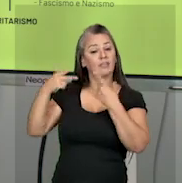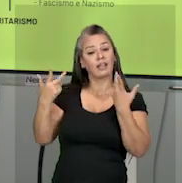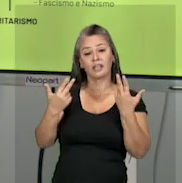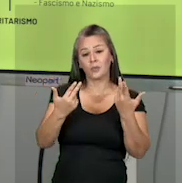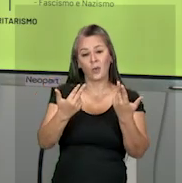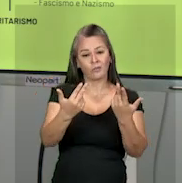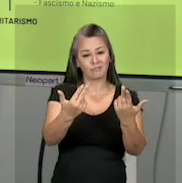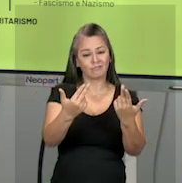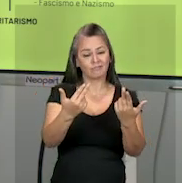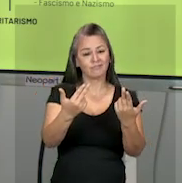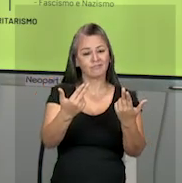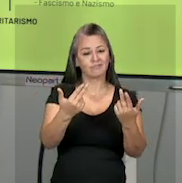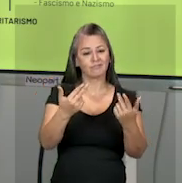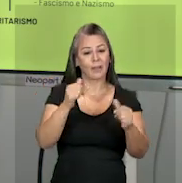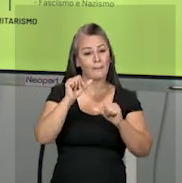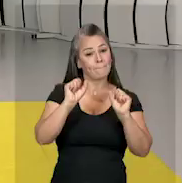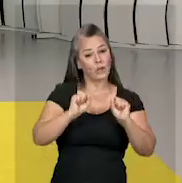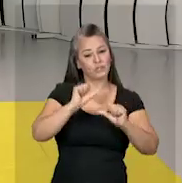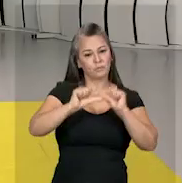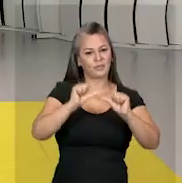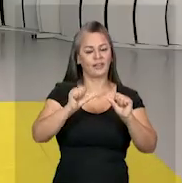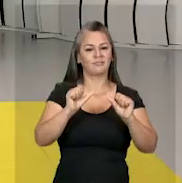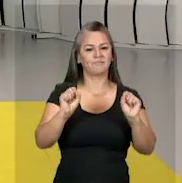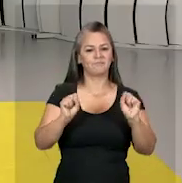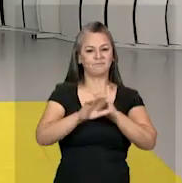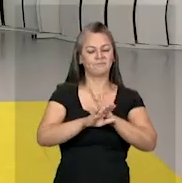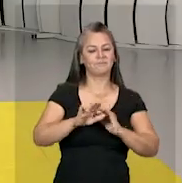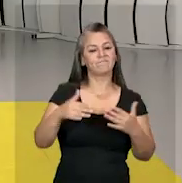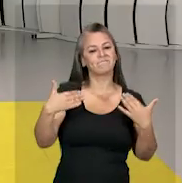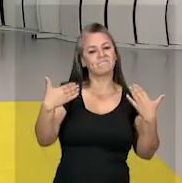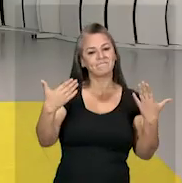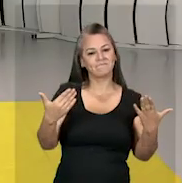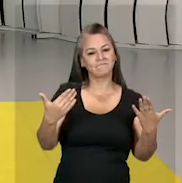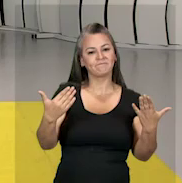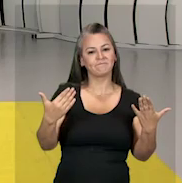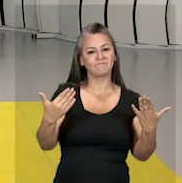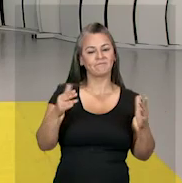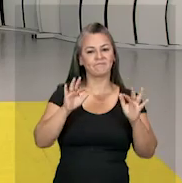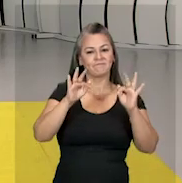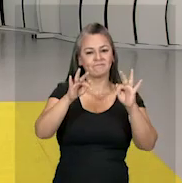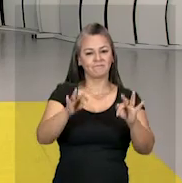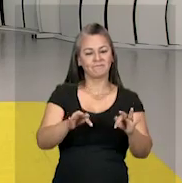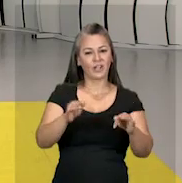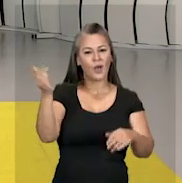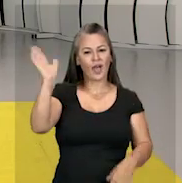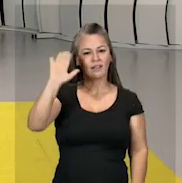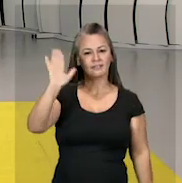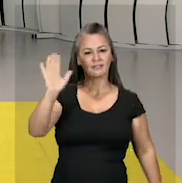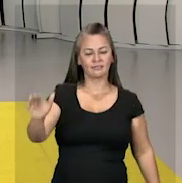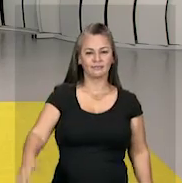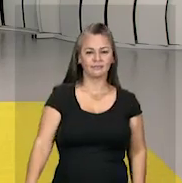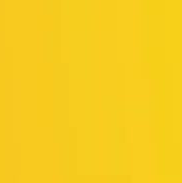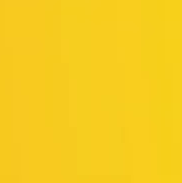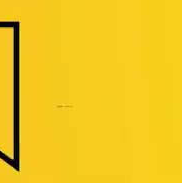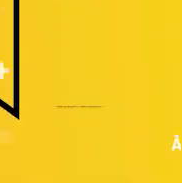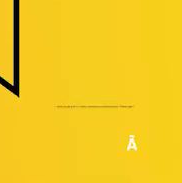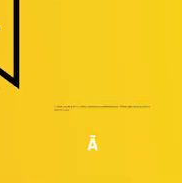tempo, ok? Então, pessoal, agora sim a gente fica por aqui e até a próxima aula.